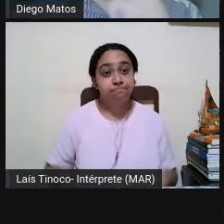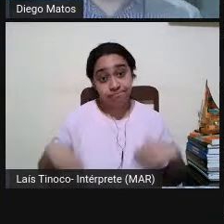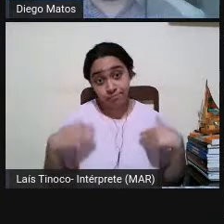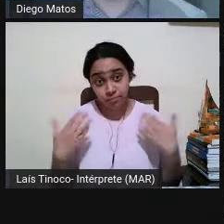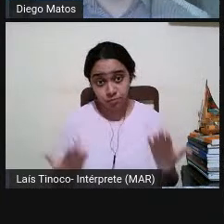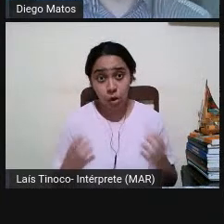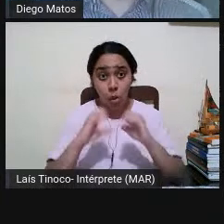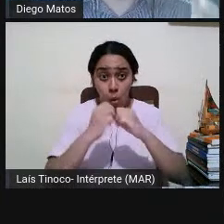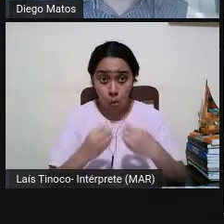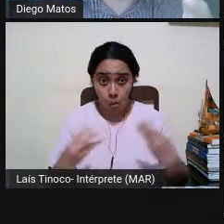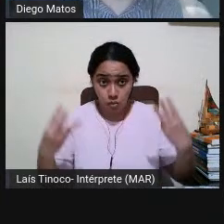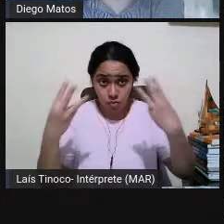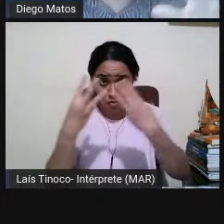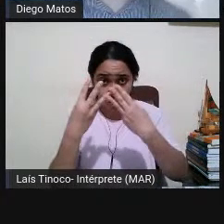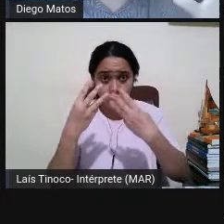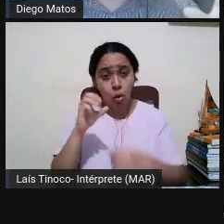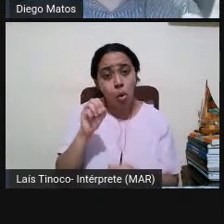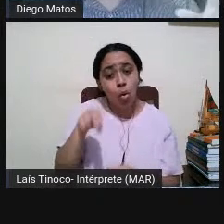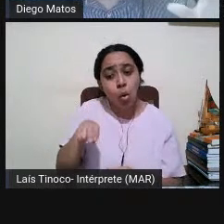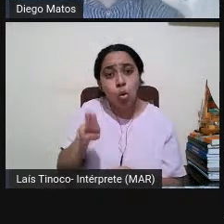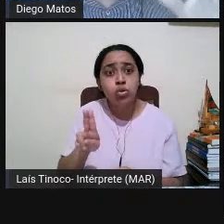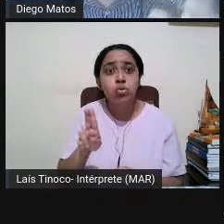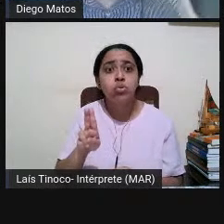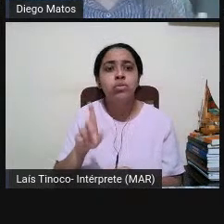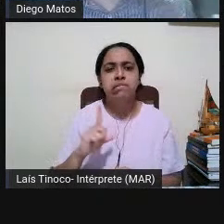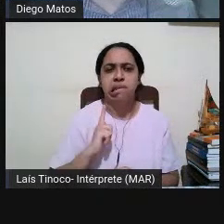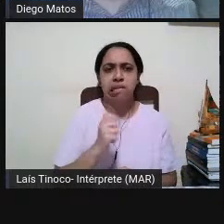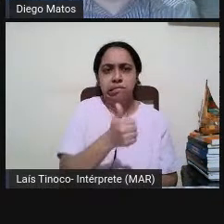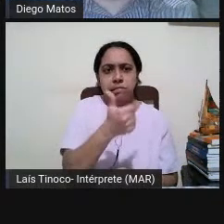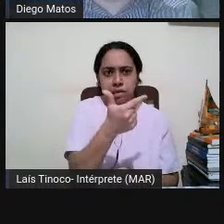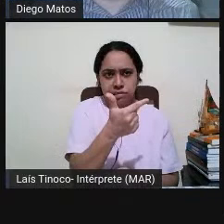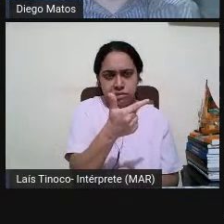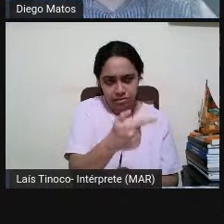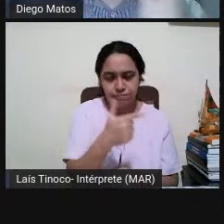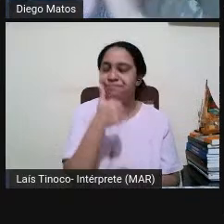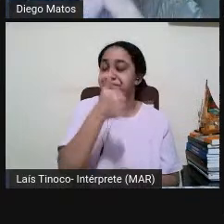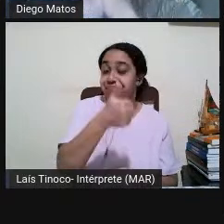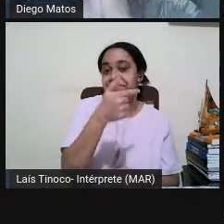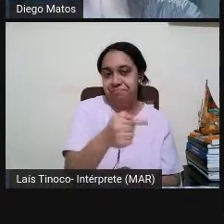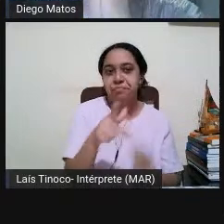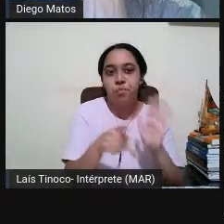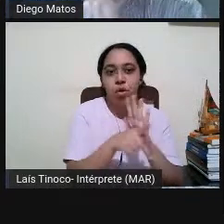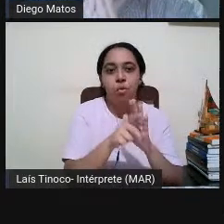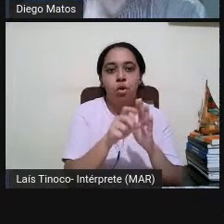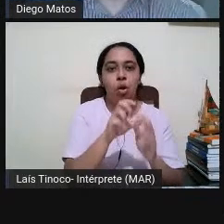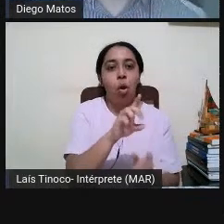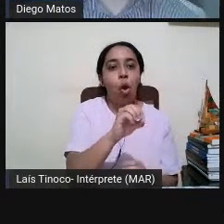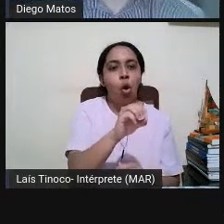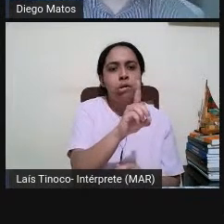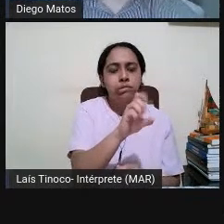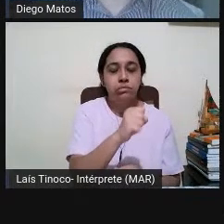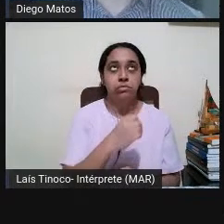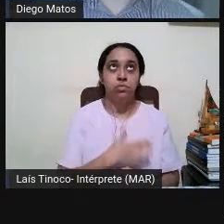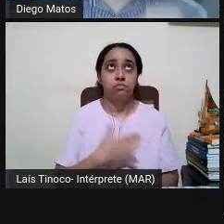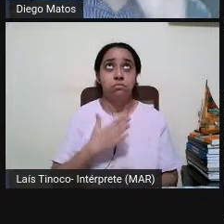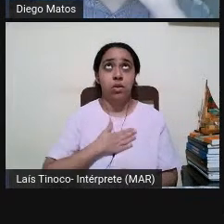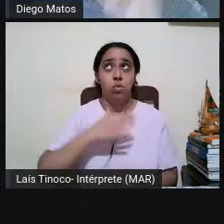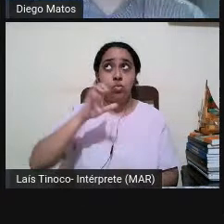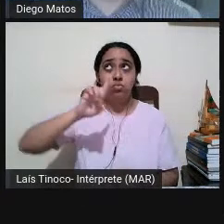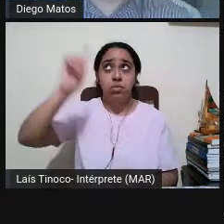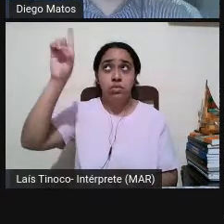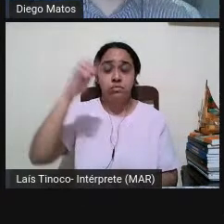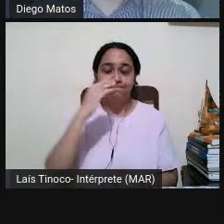a ONU ela tenha lá seus 17 HS tem horas que a gente vem fala o seguinte meu Deus do céu eu nem